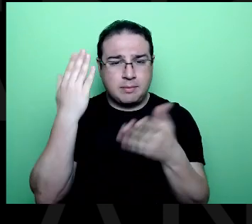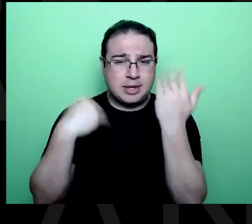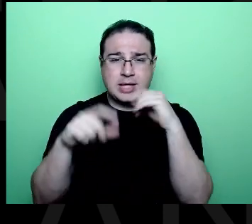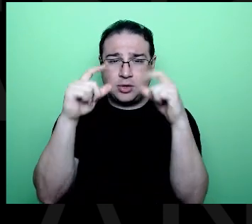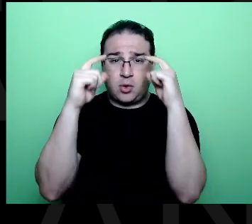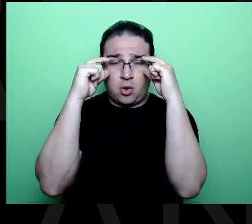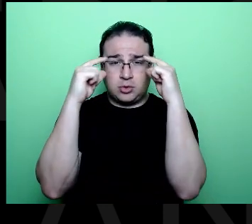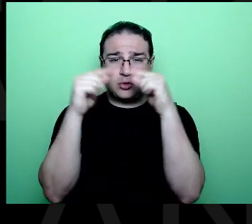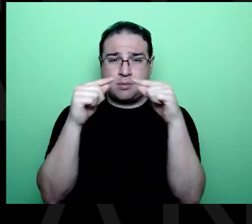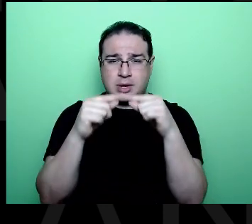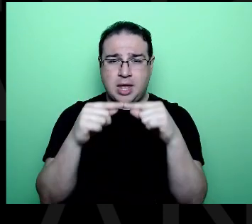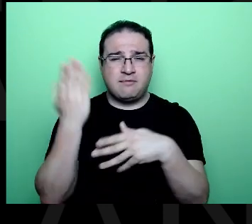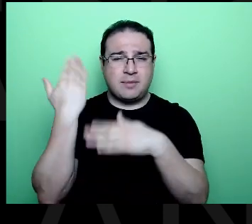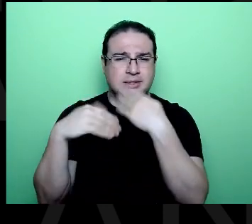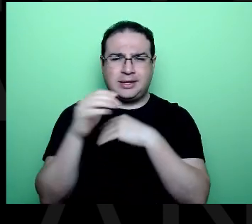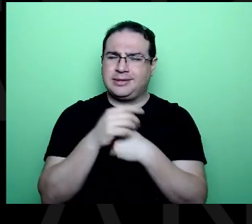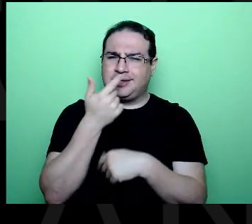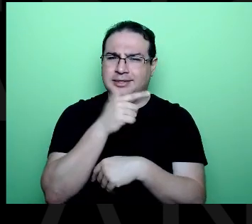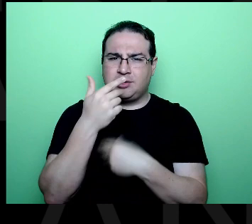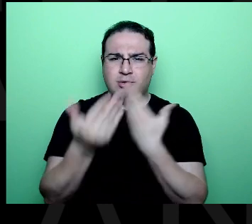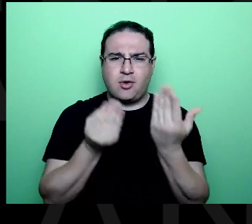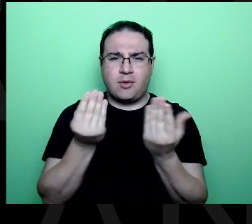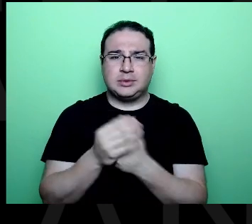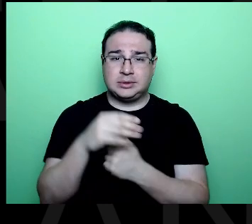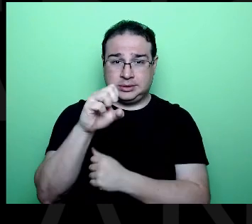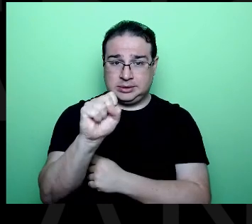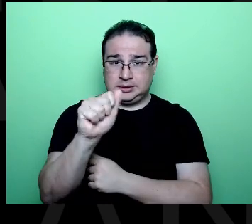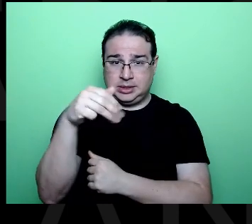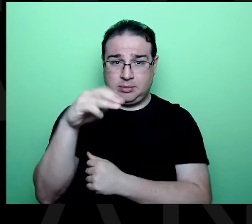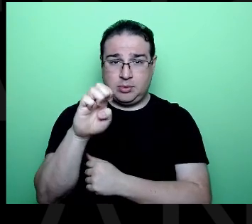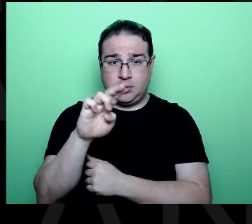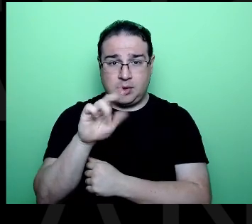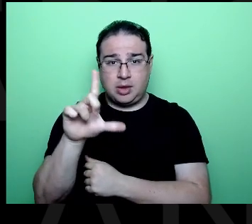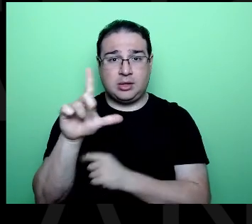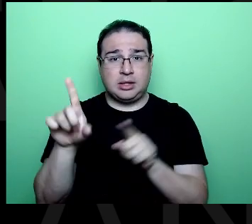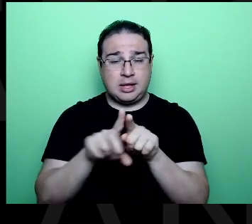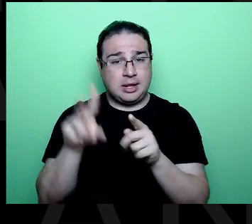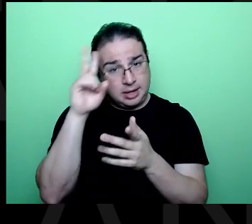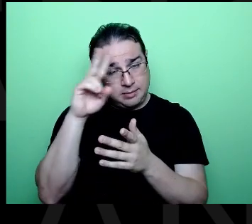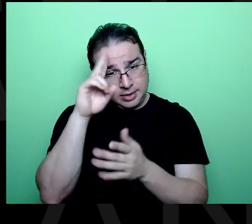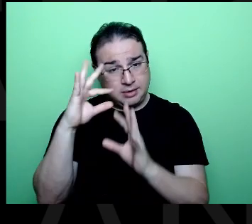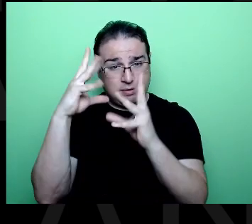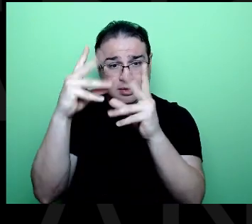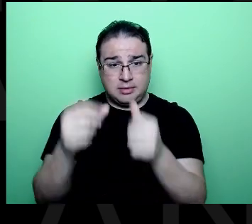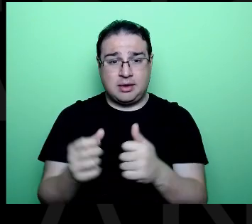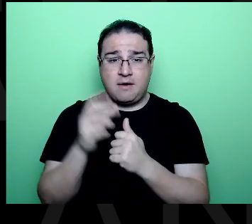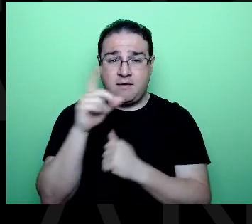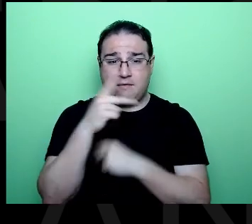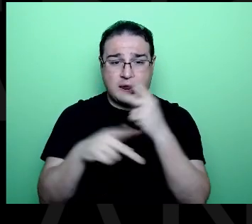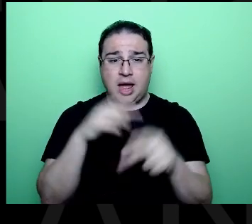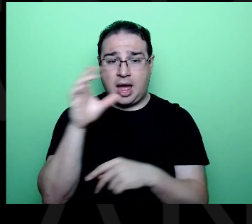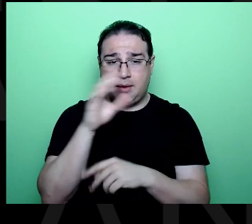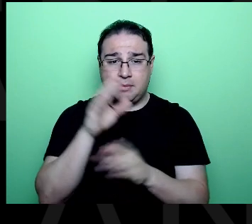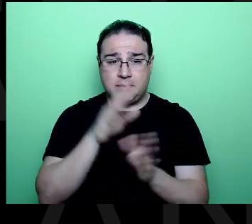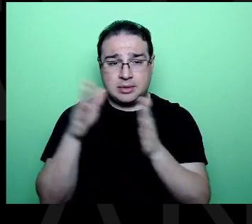daquele Jackie O que usava na época. Engraçado. E o Samuel também, né? A biografia do Samuel tem várias memórias. Mas